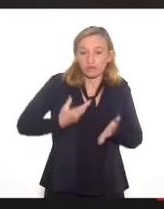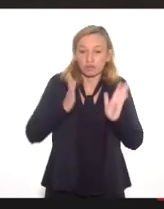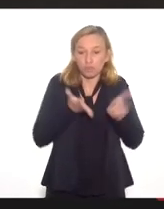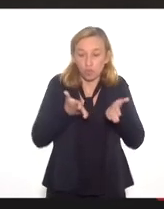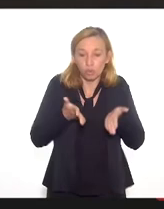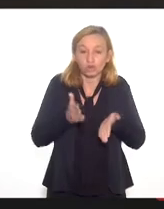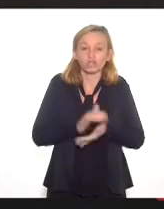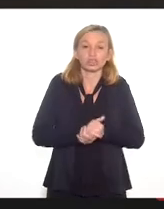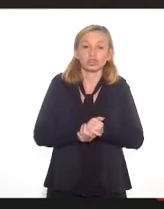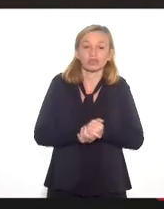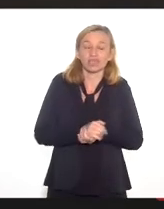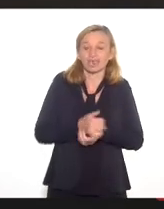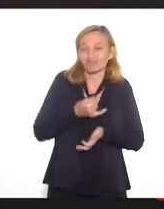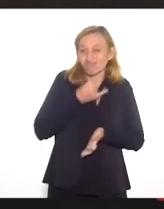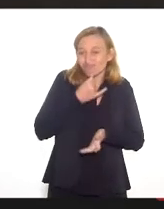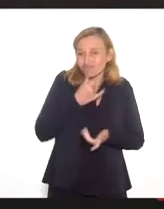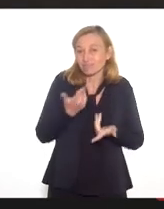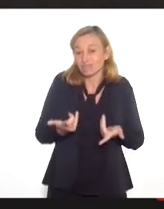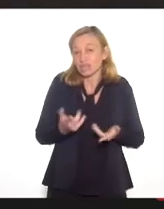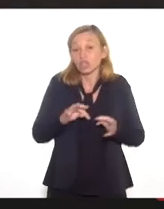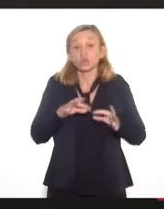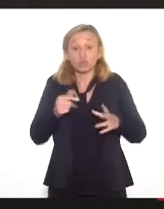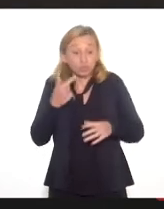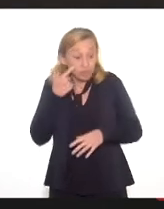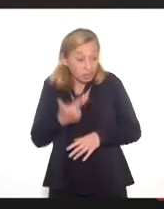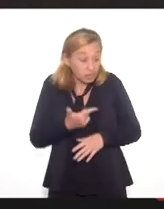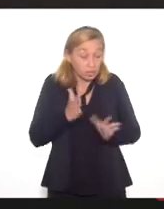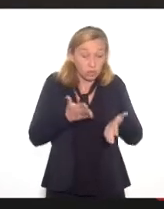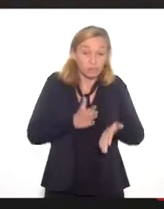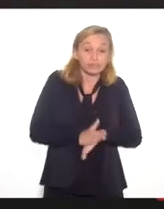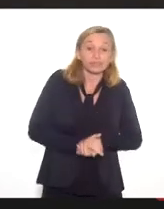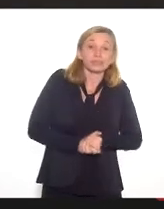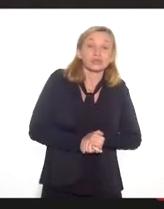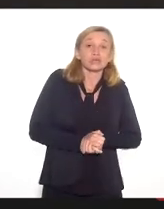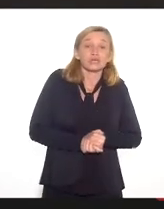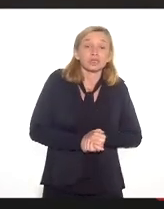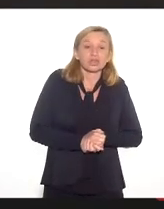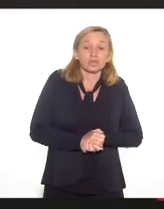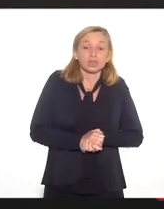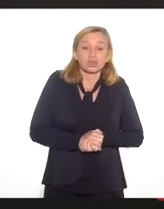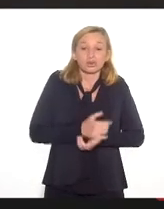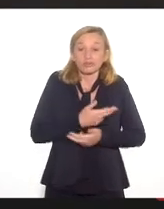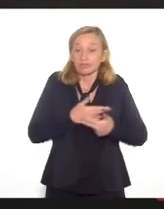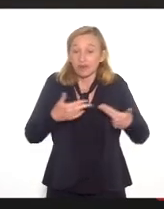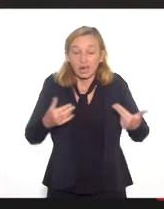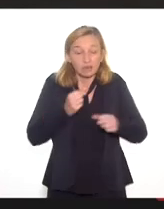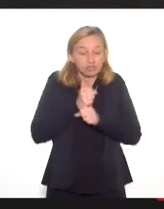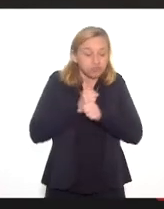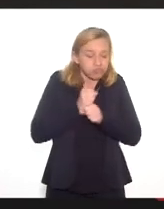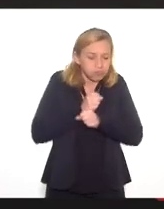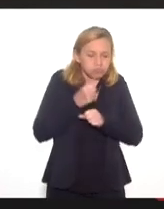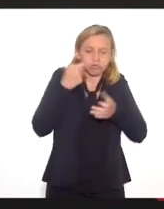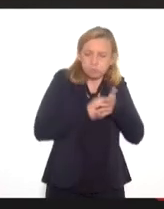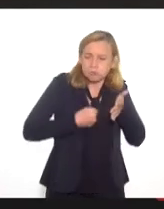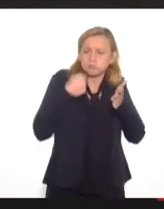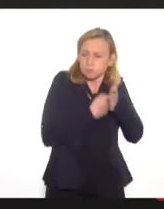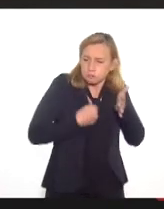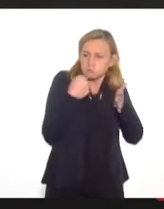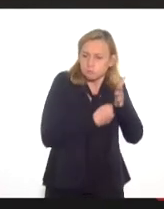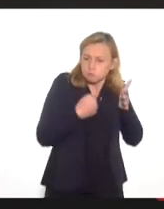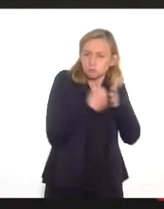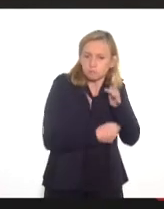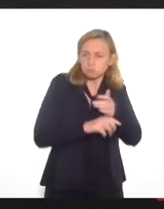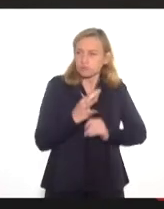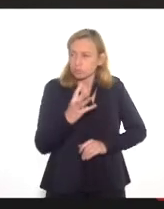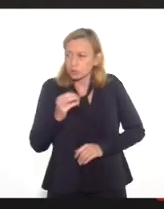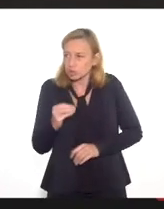estaria absolutamente frustrado com tudo que ele está vendo foram muitos anos de luta do Betinho em relação